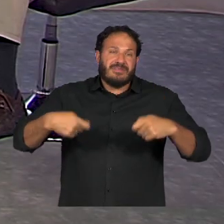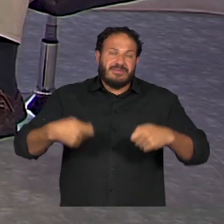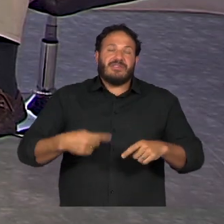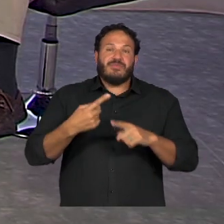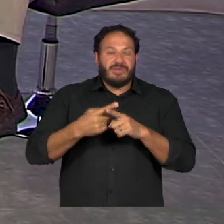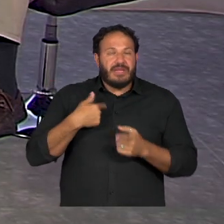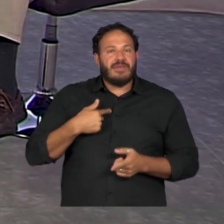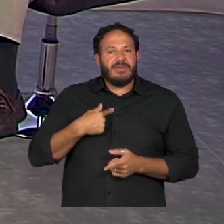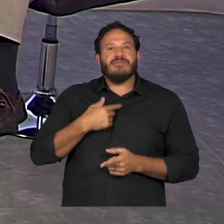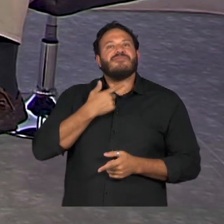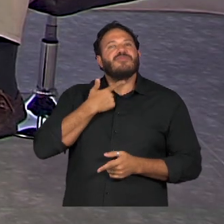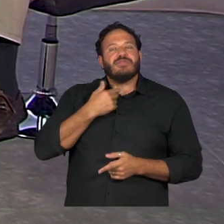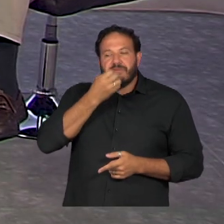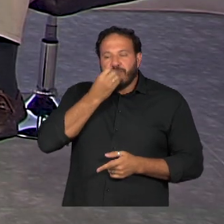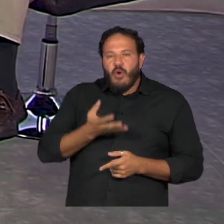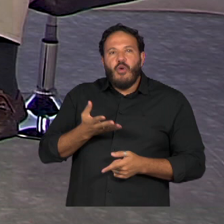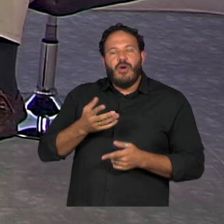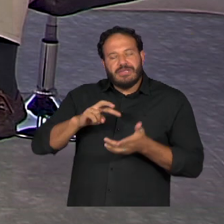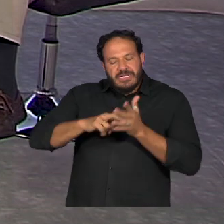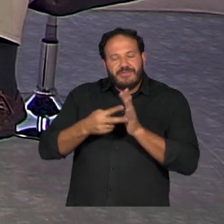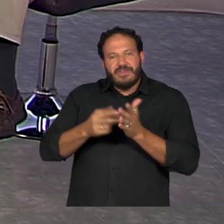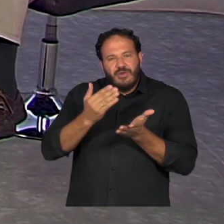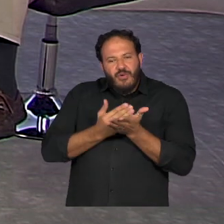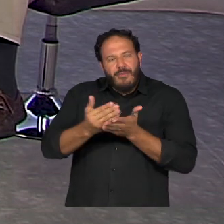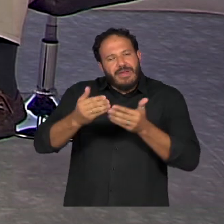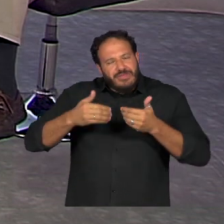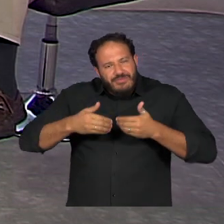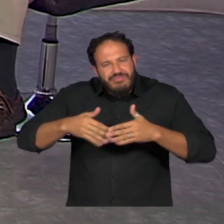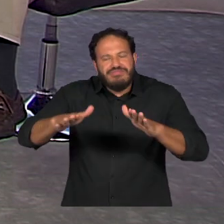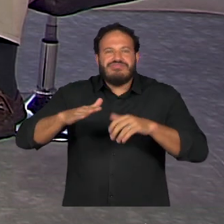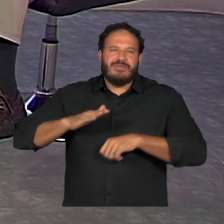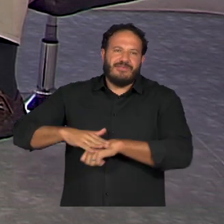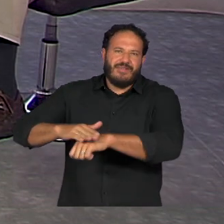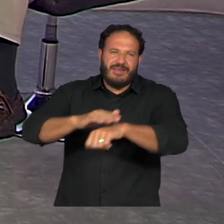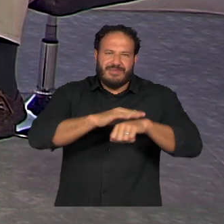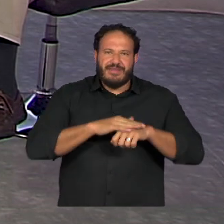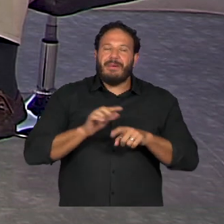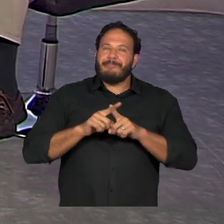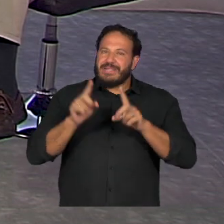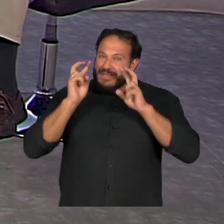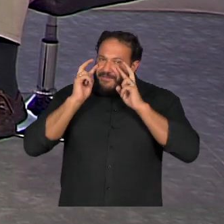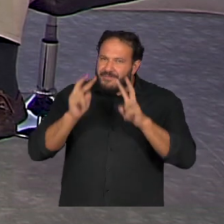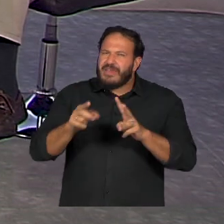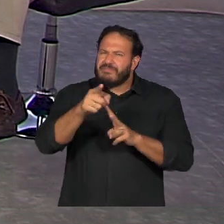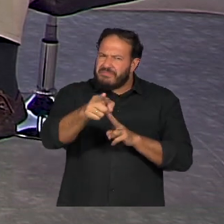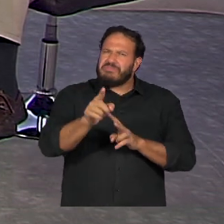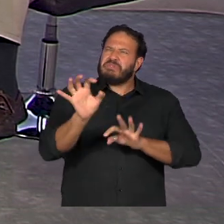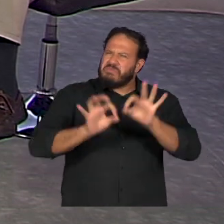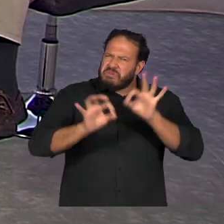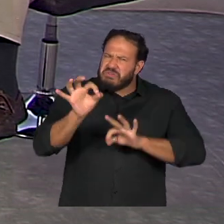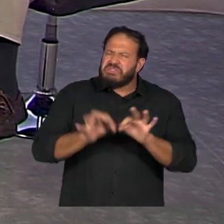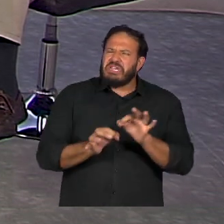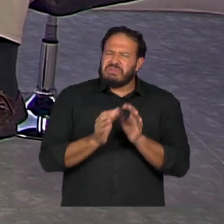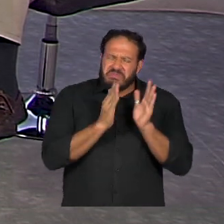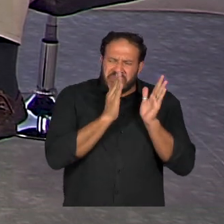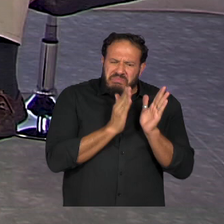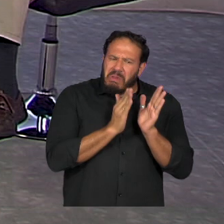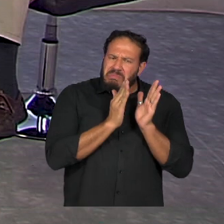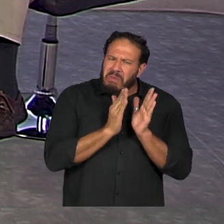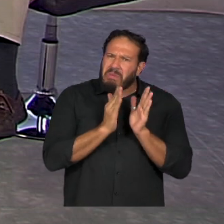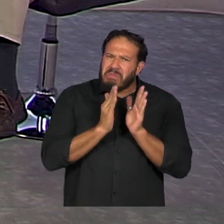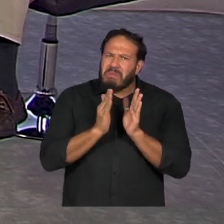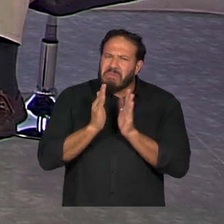vontade ela é o início né ela faz as coisas acontecerem Mas além disso se vê o quanto o projeto é estruturado pensado